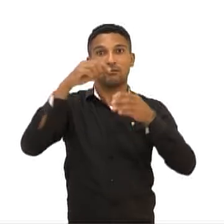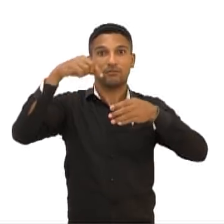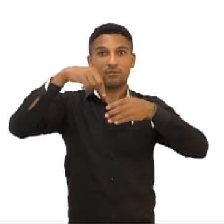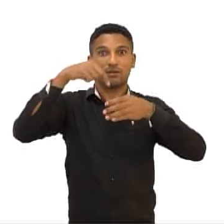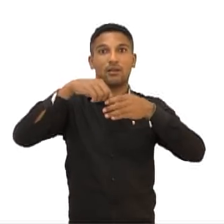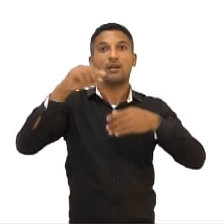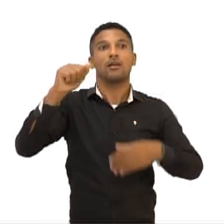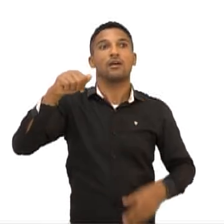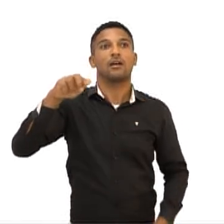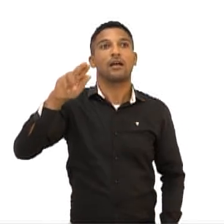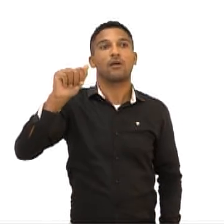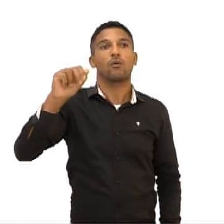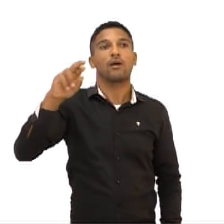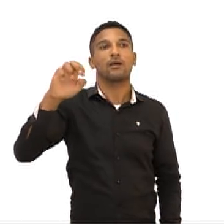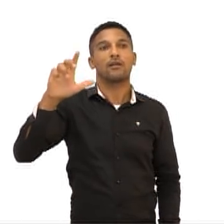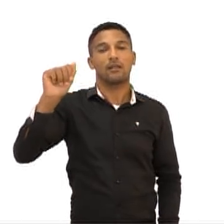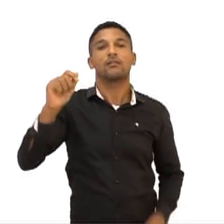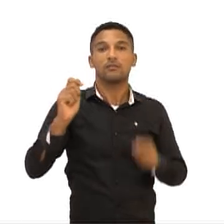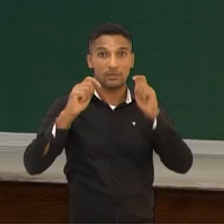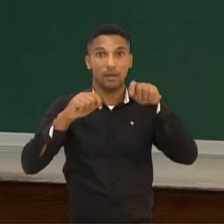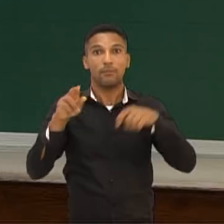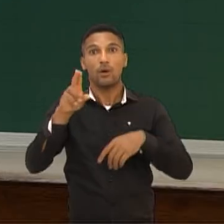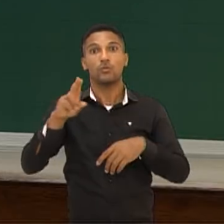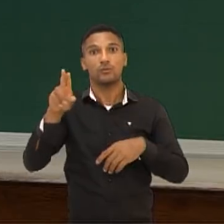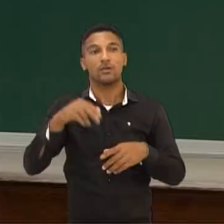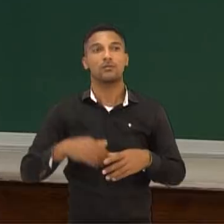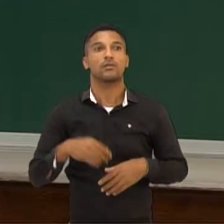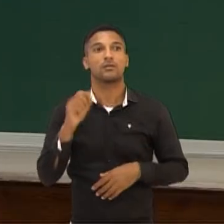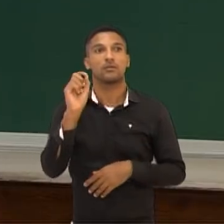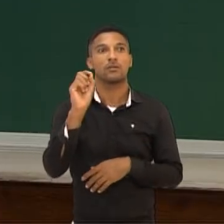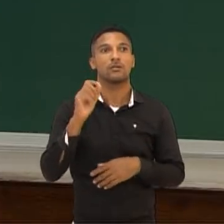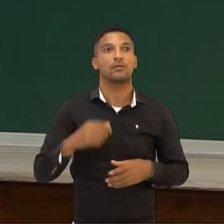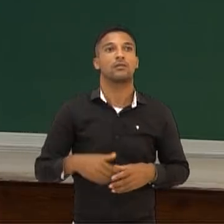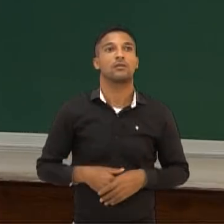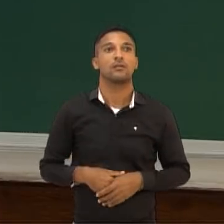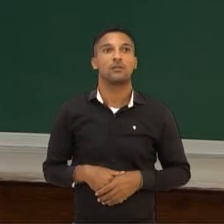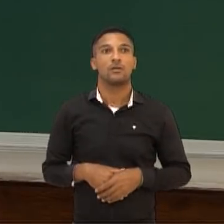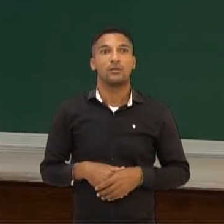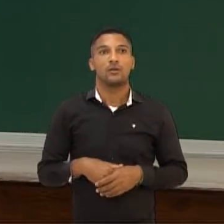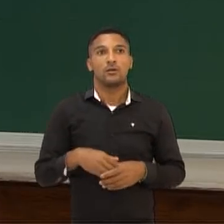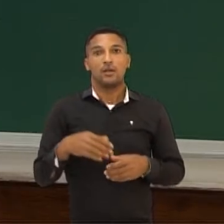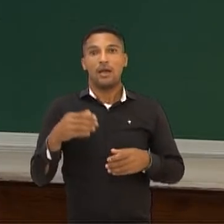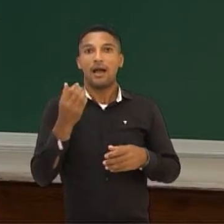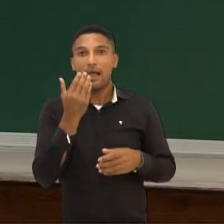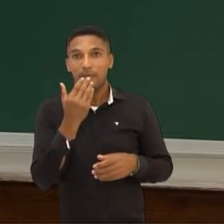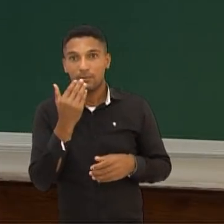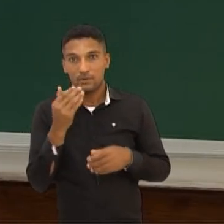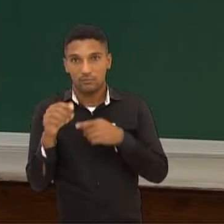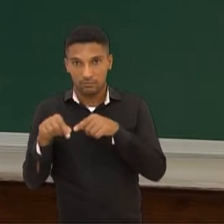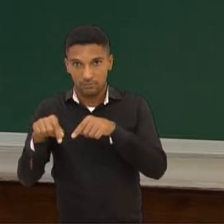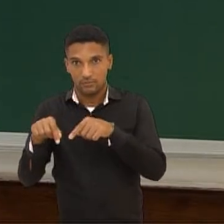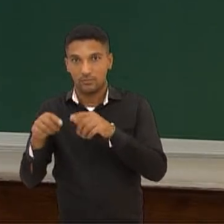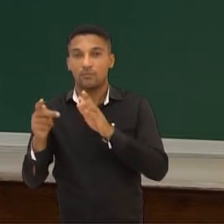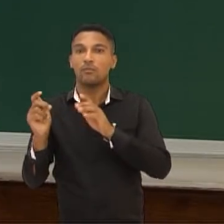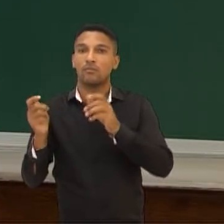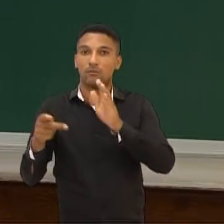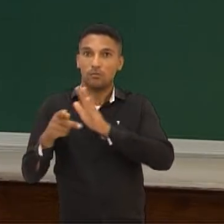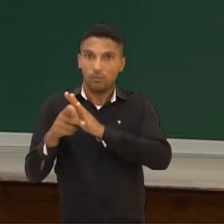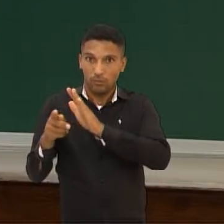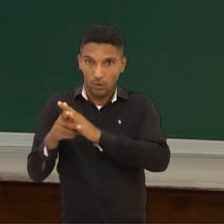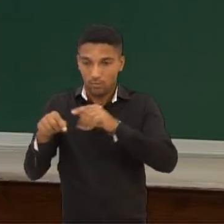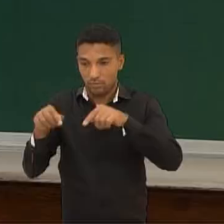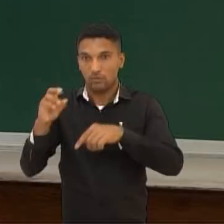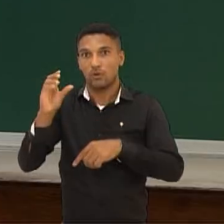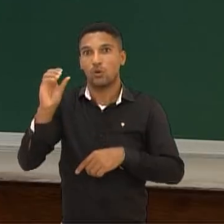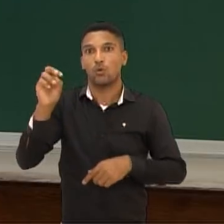casa. Corante de alimentos, sabe? Então vai ser o pigmento, né? Então o que vai dar a cor da nossa tinta aquarela. Então, corante